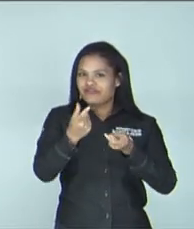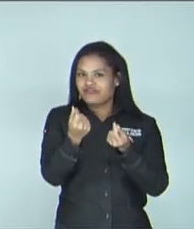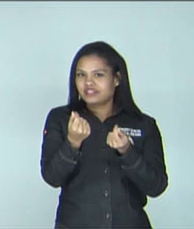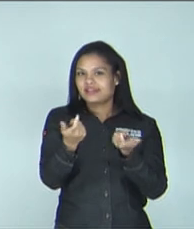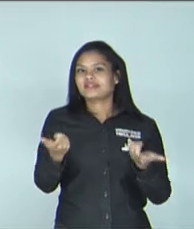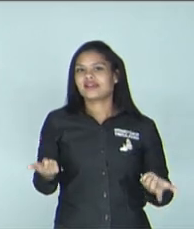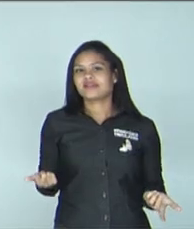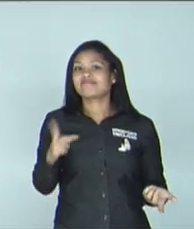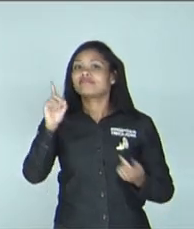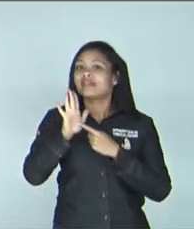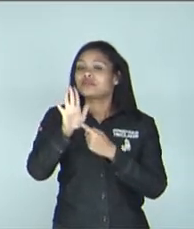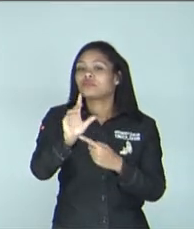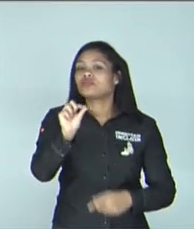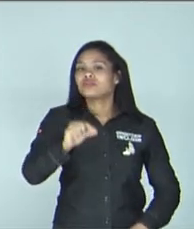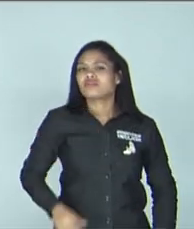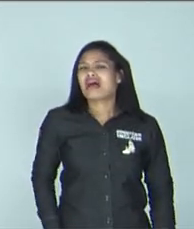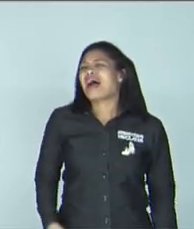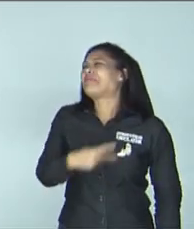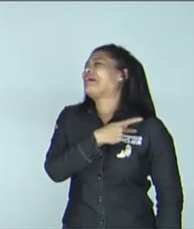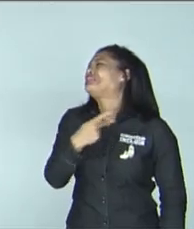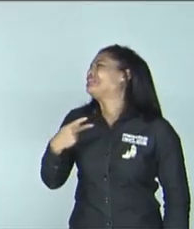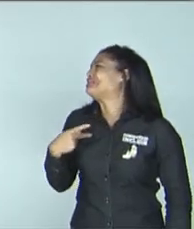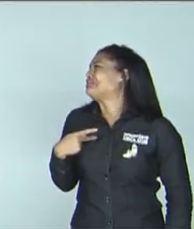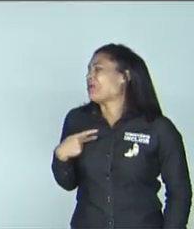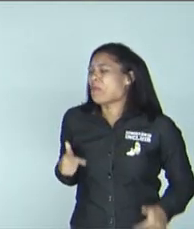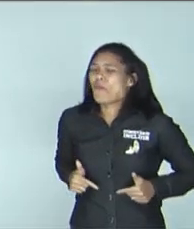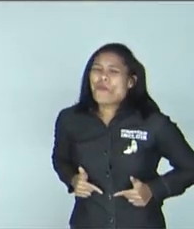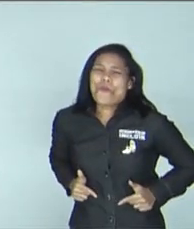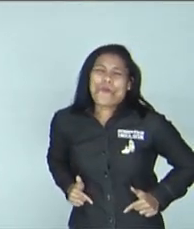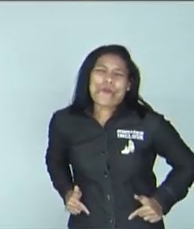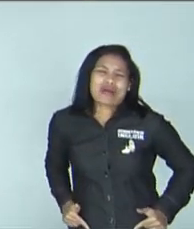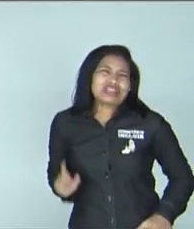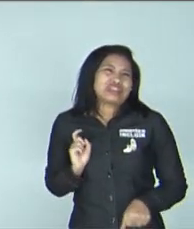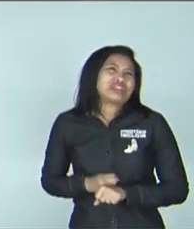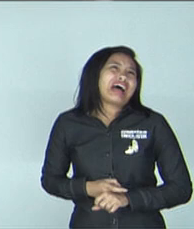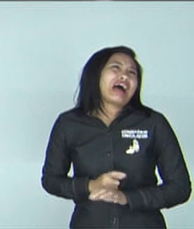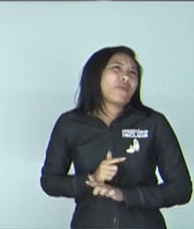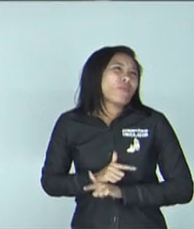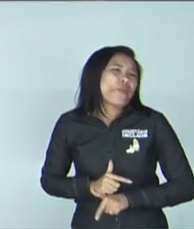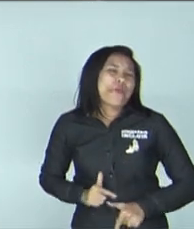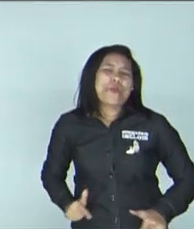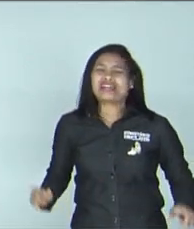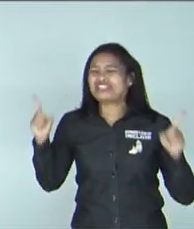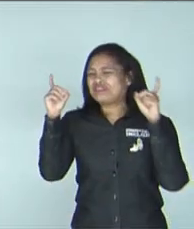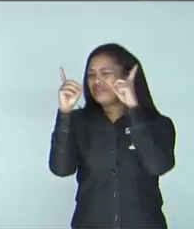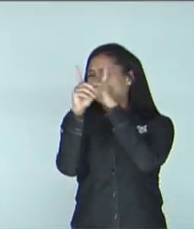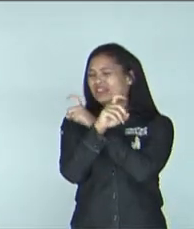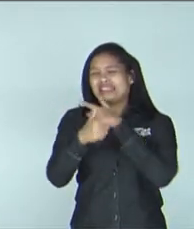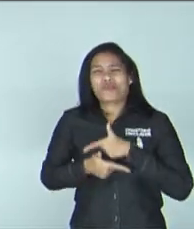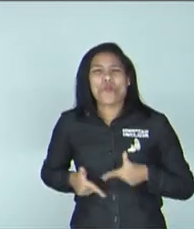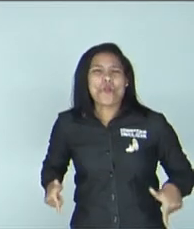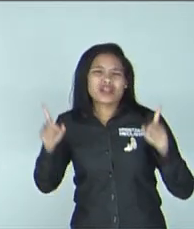hum hum pastor tomou aperto eu tô duro eu tô namorando dificuldade você tá dificuldade